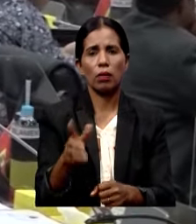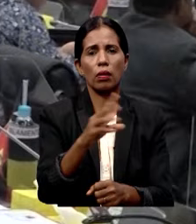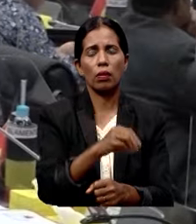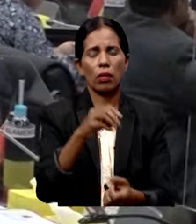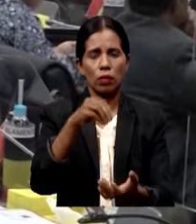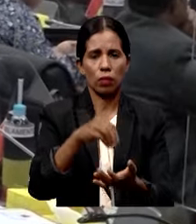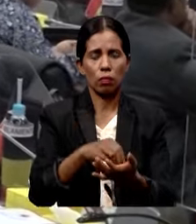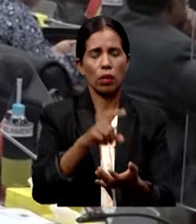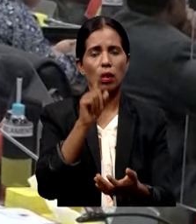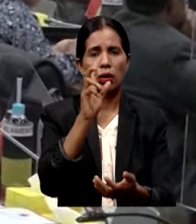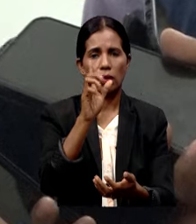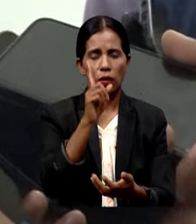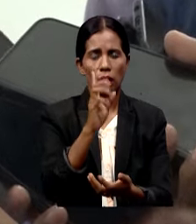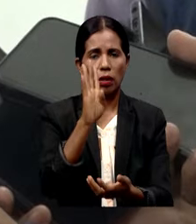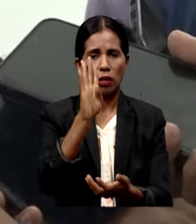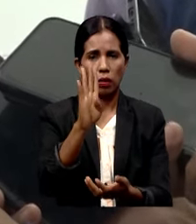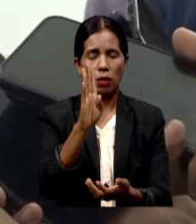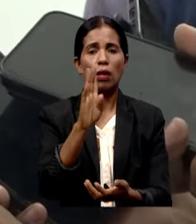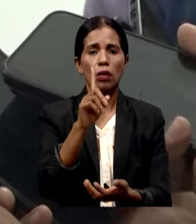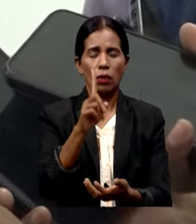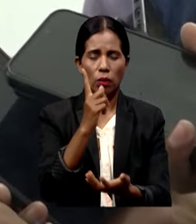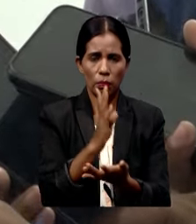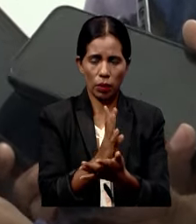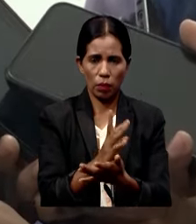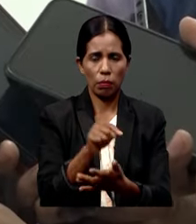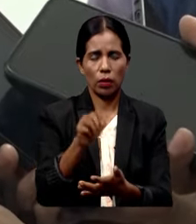pontu hat Tuir dada suma mahong iha teritori nasional